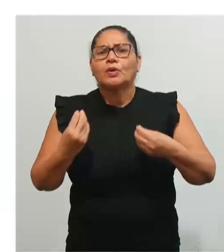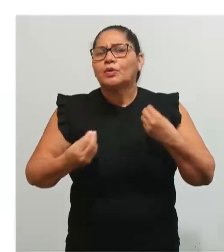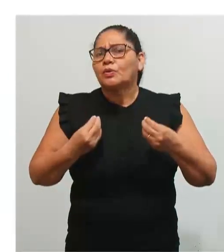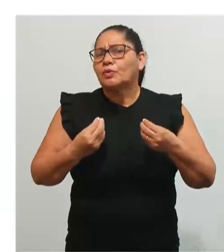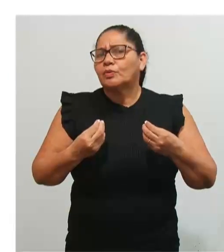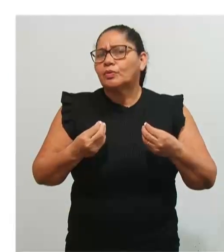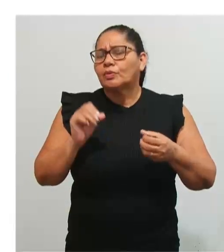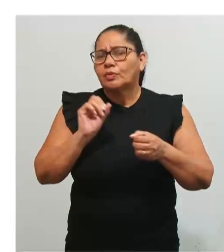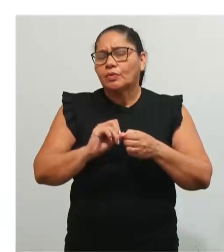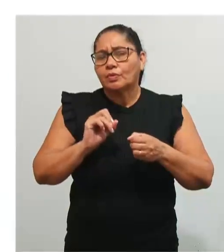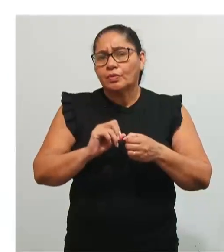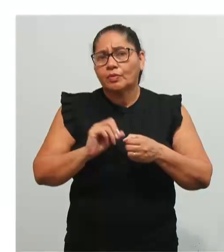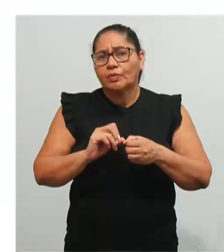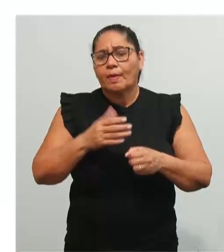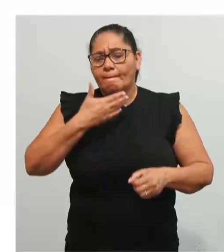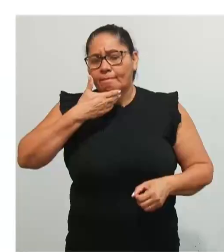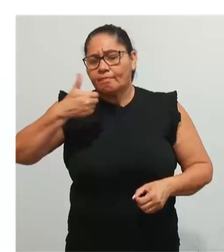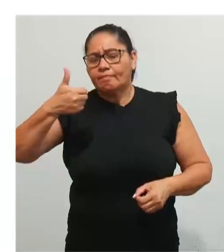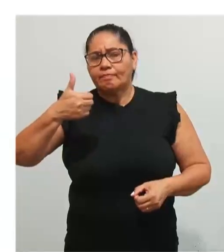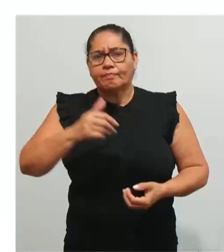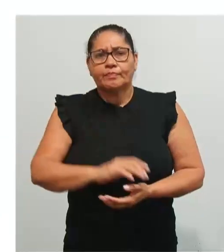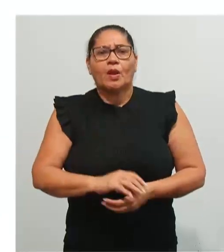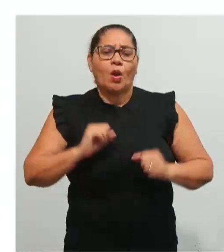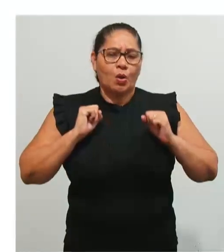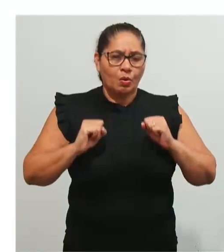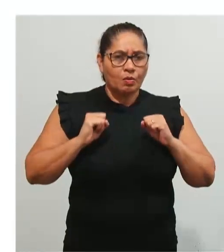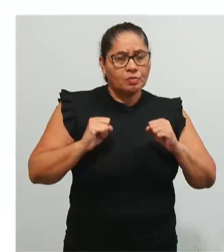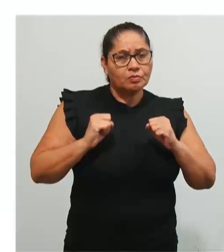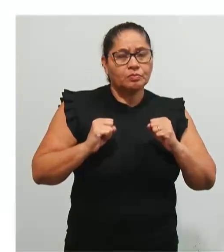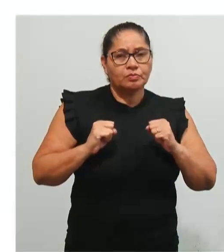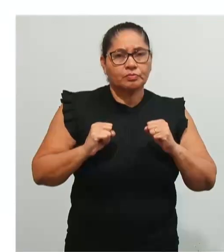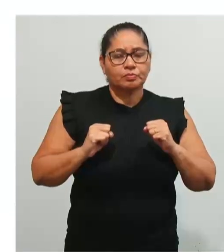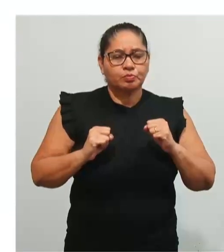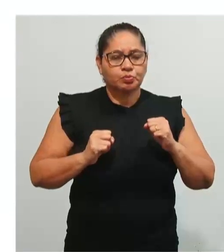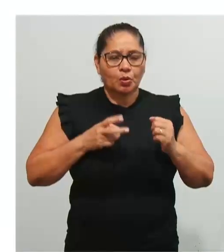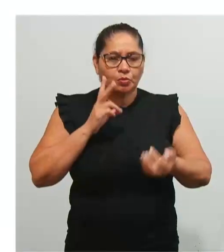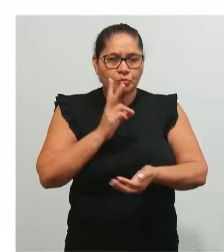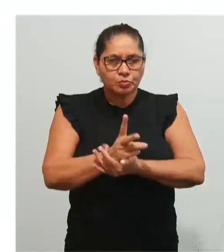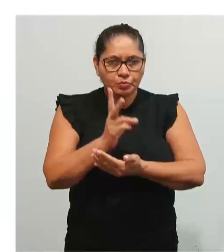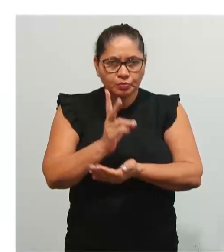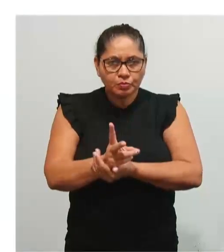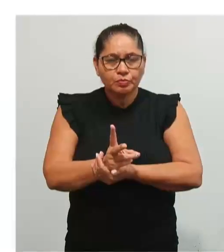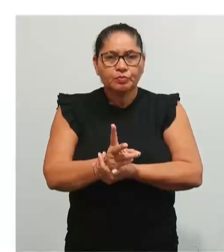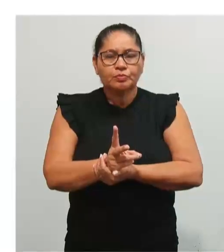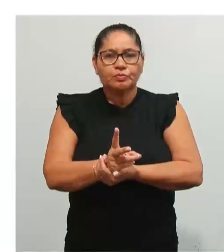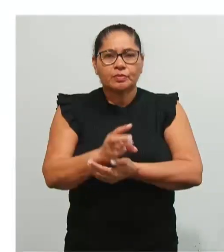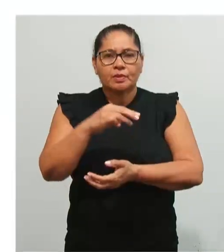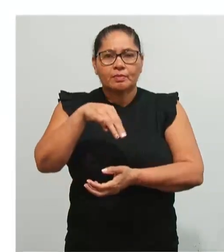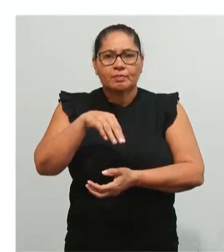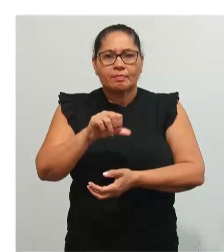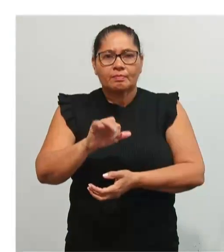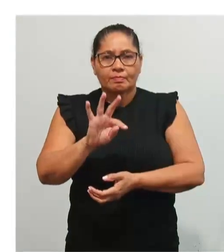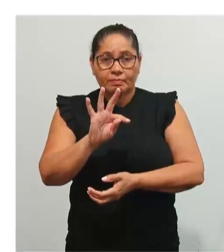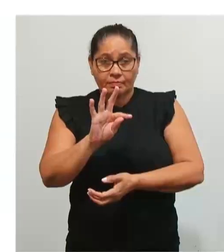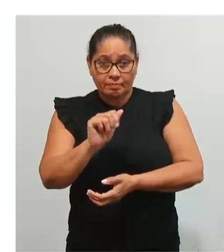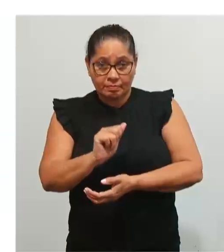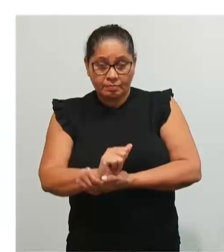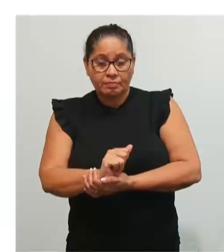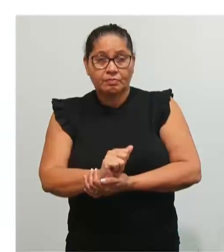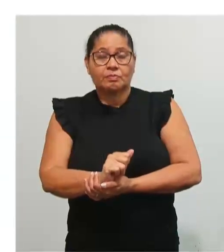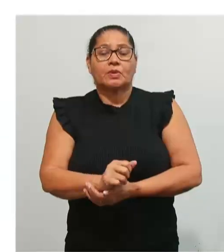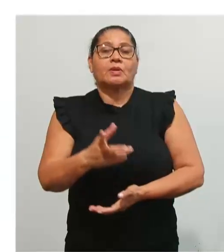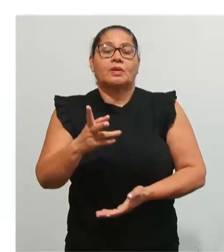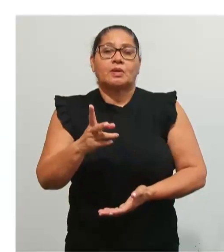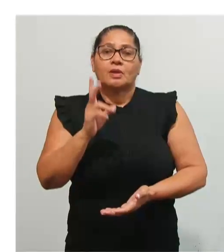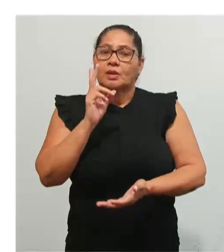condição indispensável para que essa instituição possa continuar a progredir. Para Matias Pereira, essa é uma tarefa